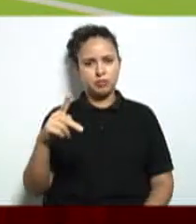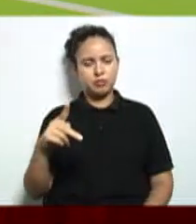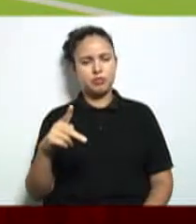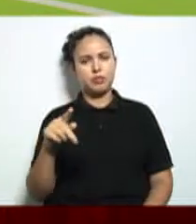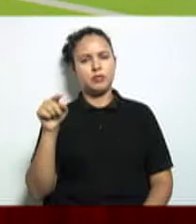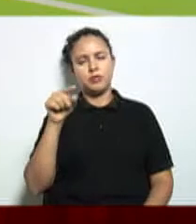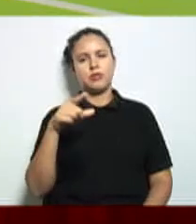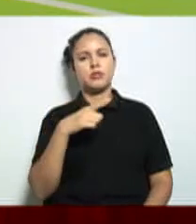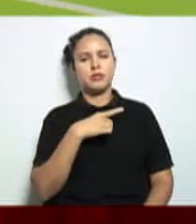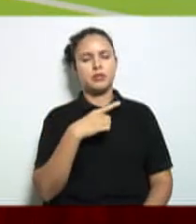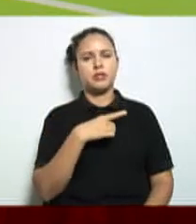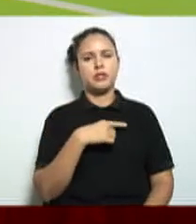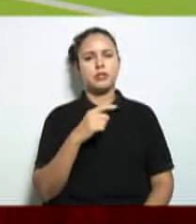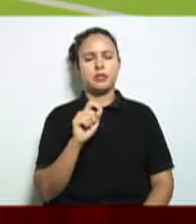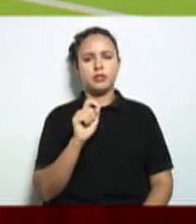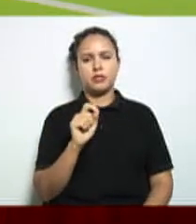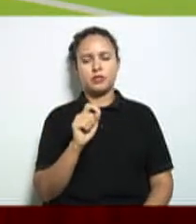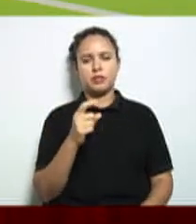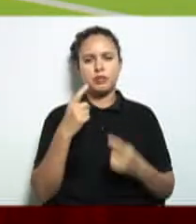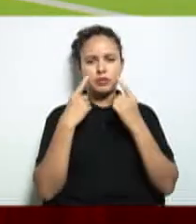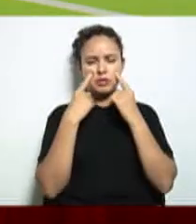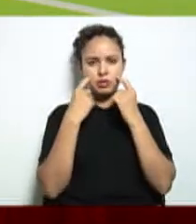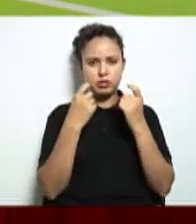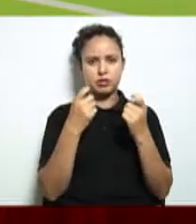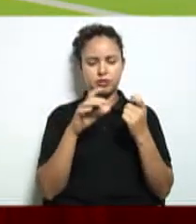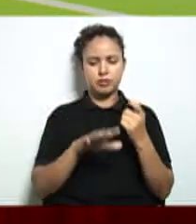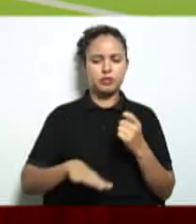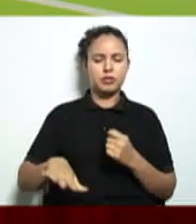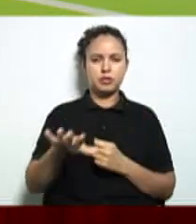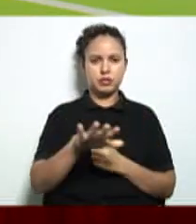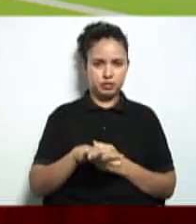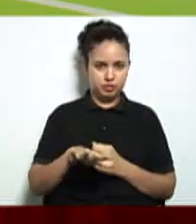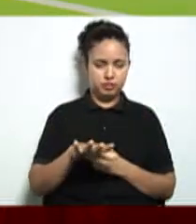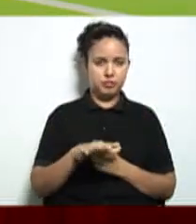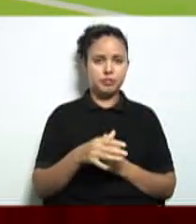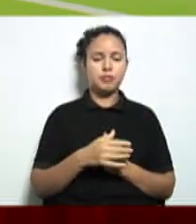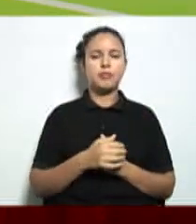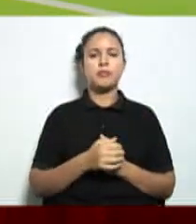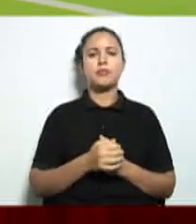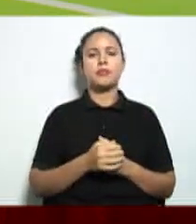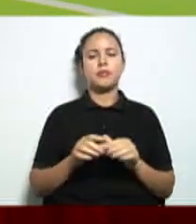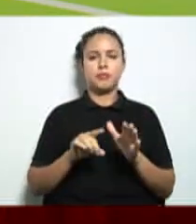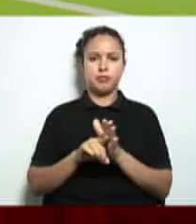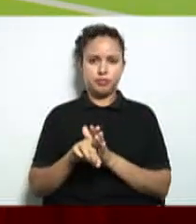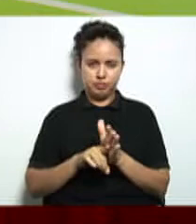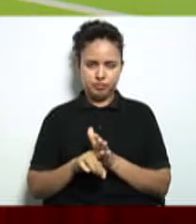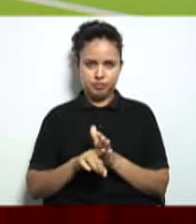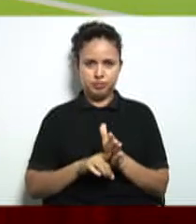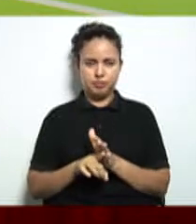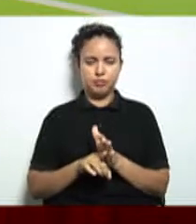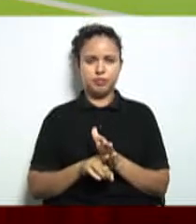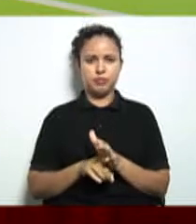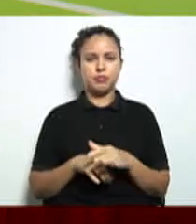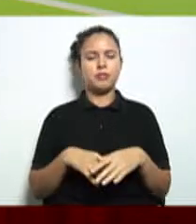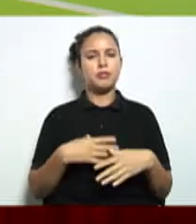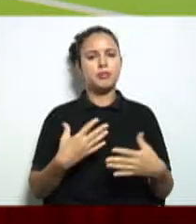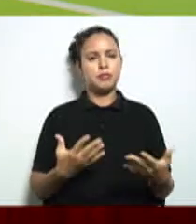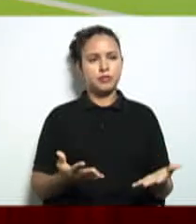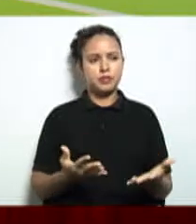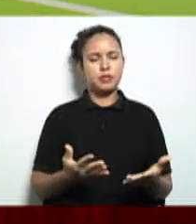vocês têm de interesse nessa área? O que vocês têm interesse em pesquisar? Então,